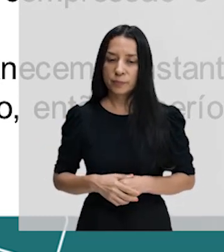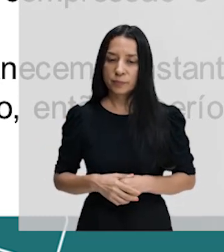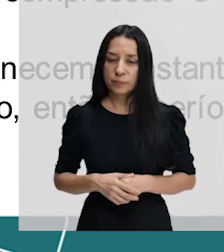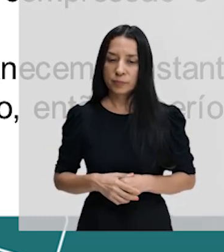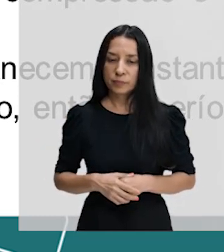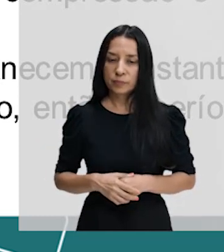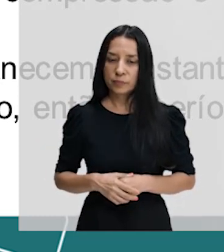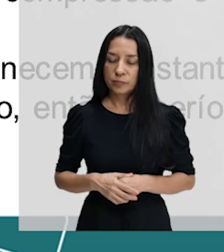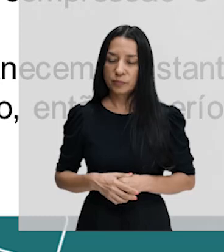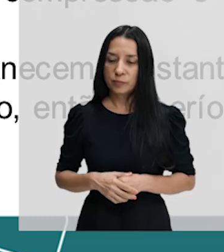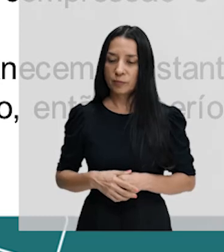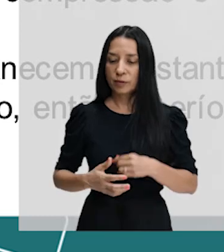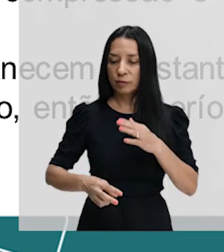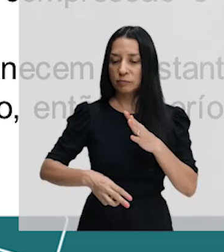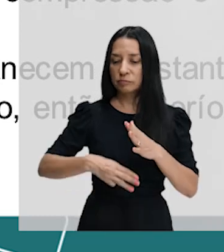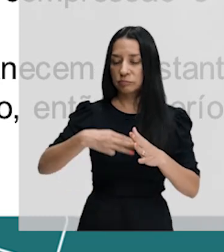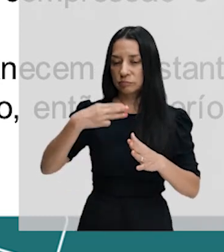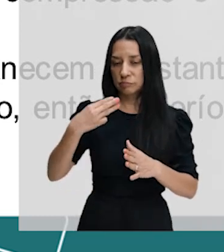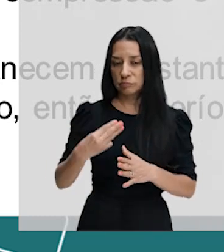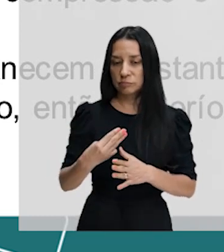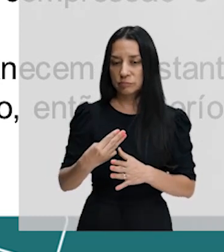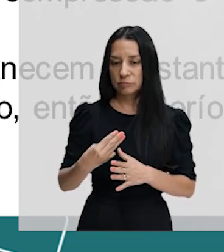3 né